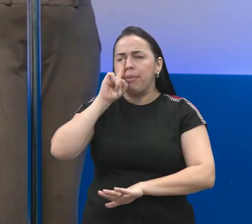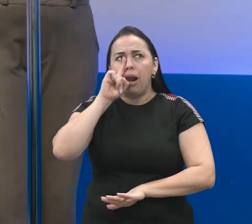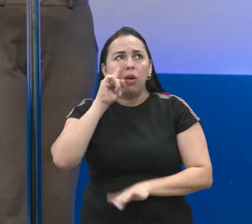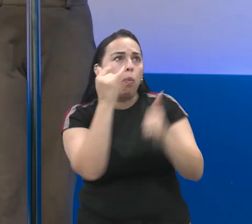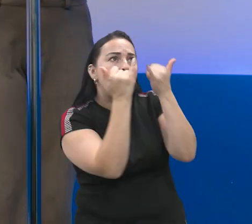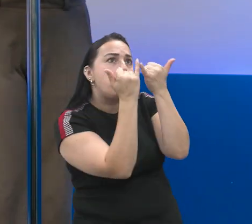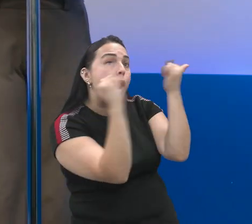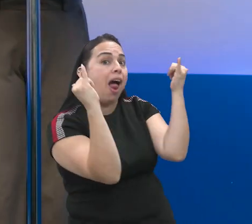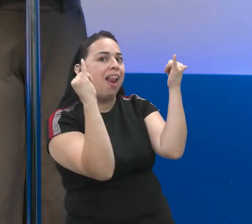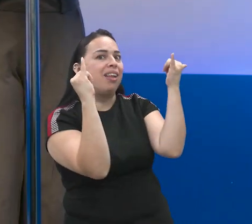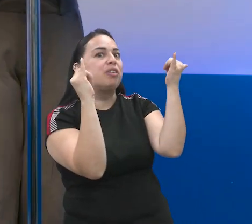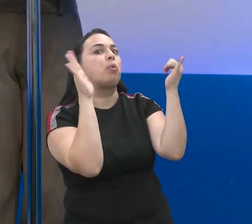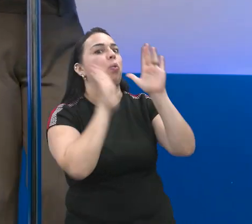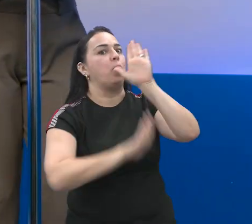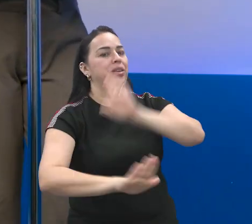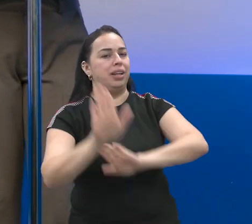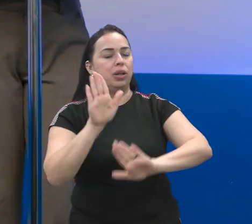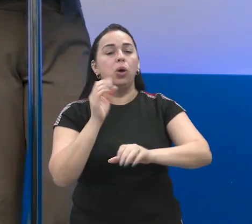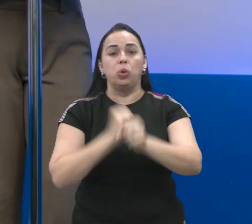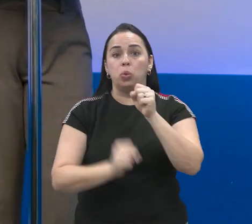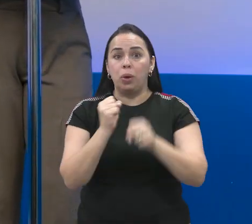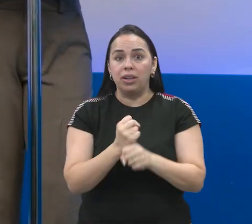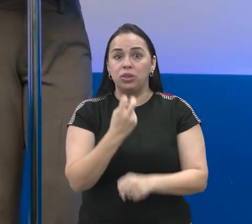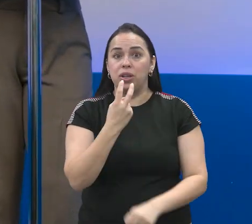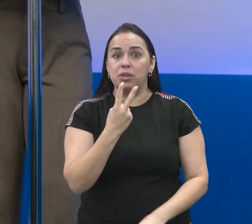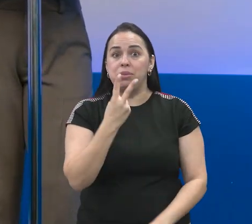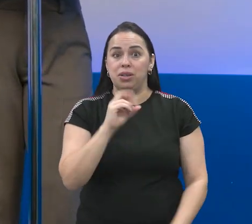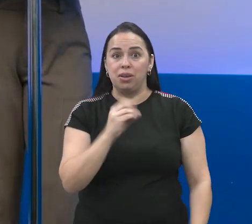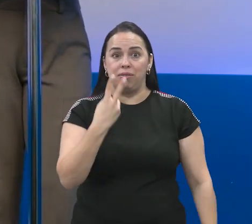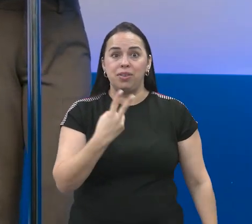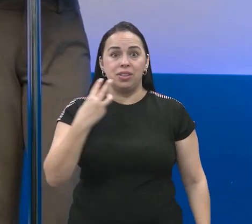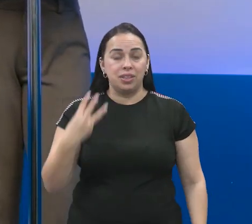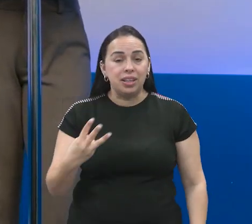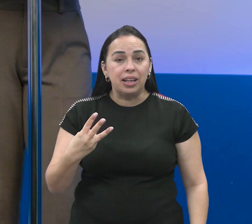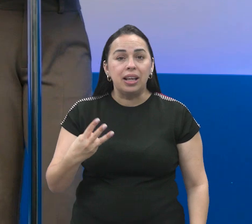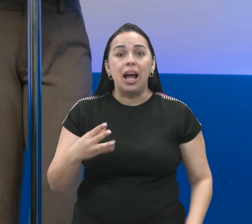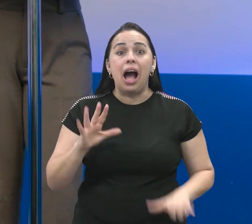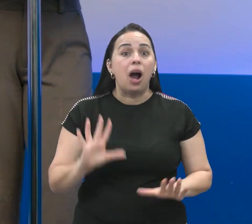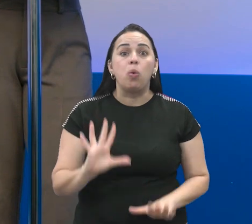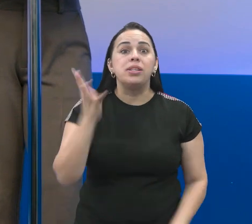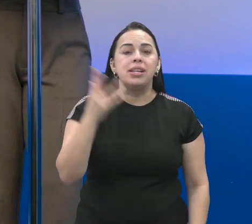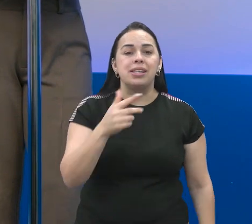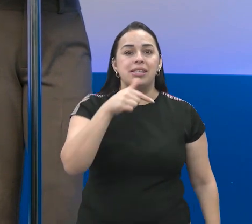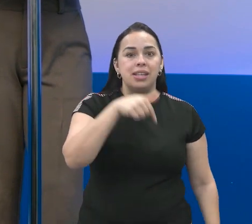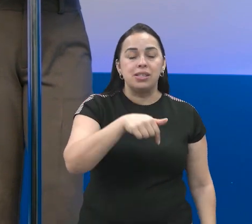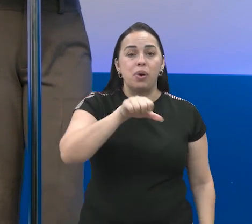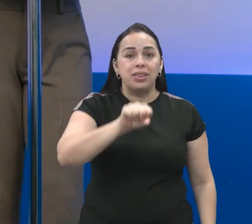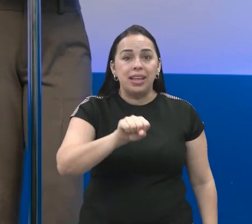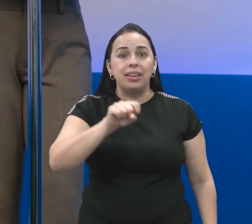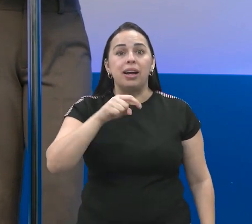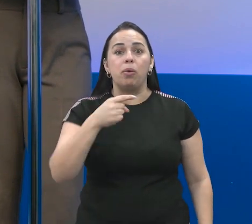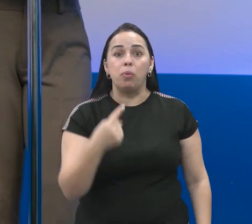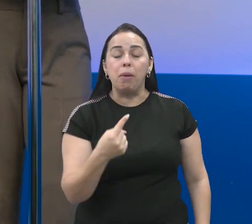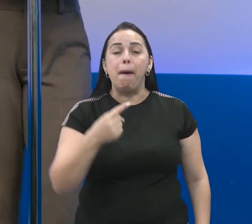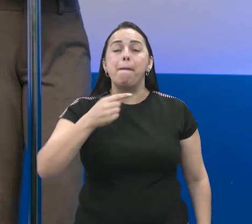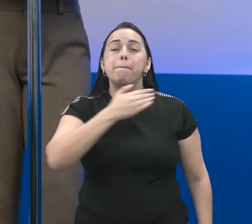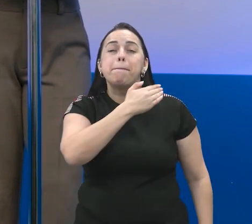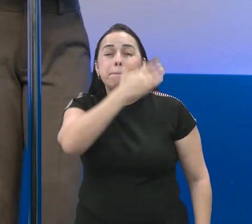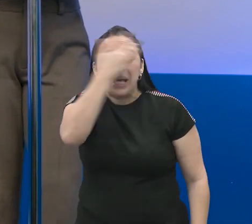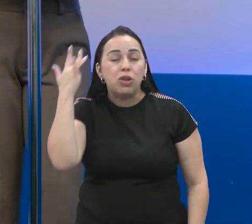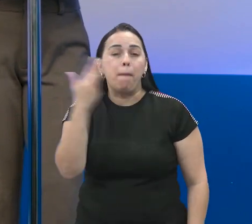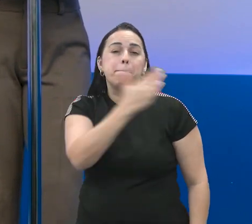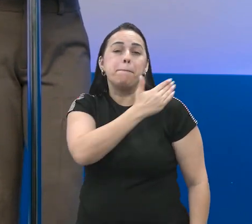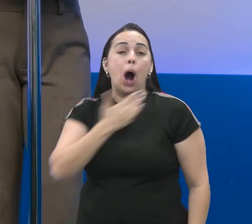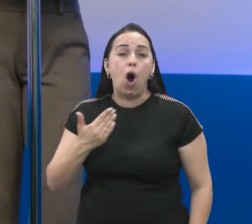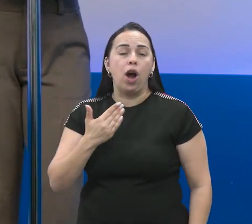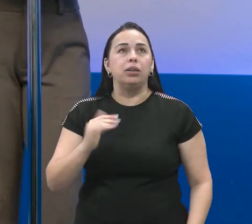da Eletricidade. Em 2023, foram registradas 781 mortes por acidentes